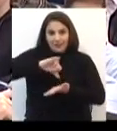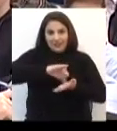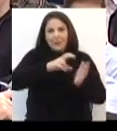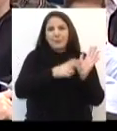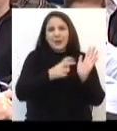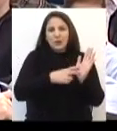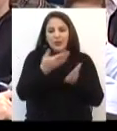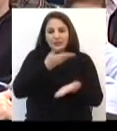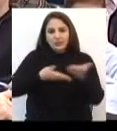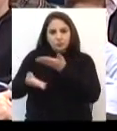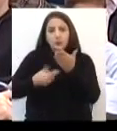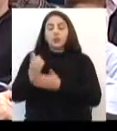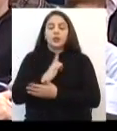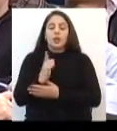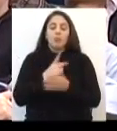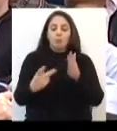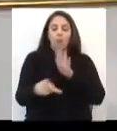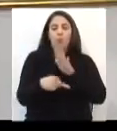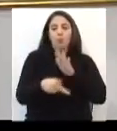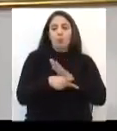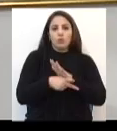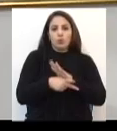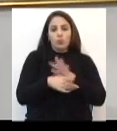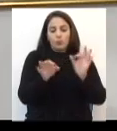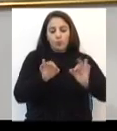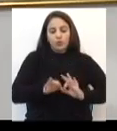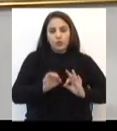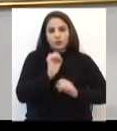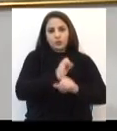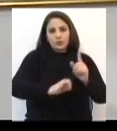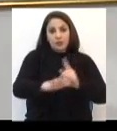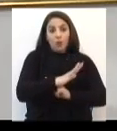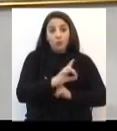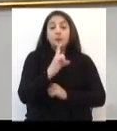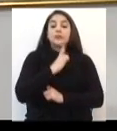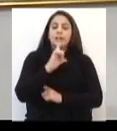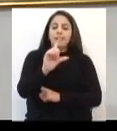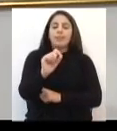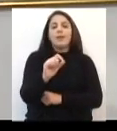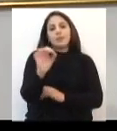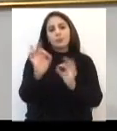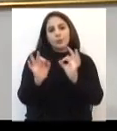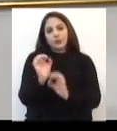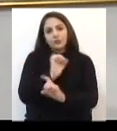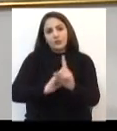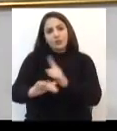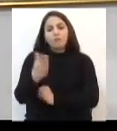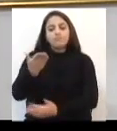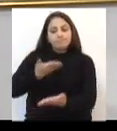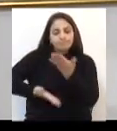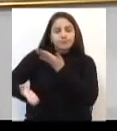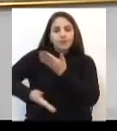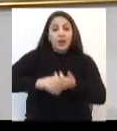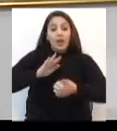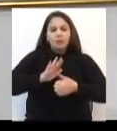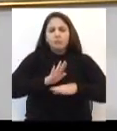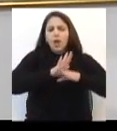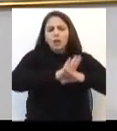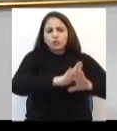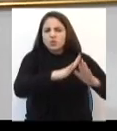têm cada uma delas um projeto social ao longo do ano. São 10 projetos sociais onde envolve ajuda a